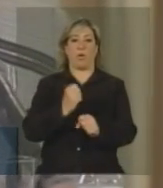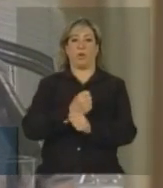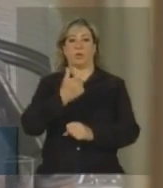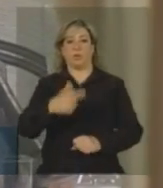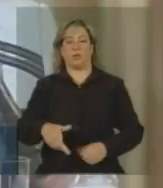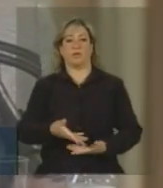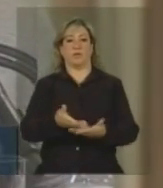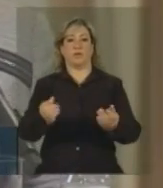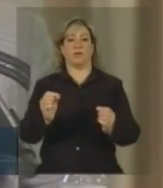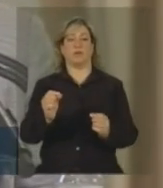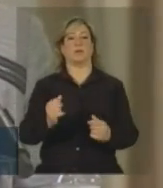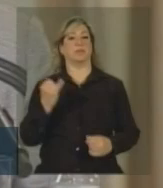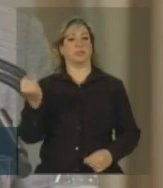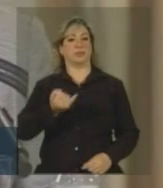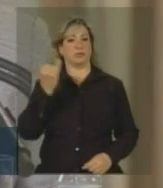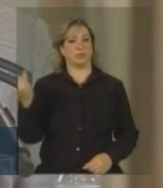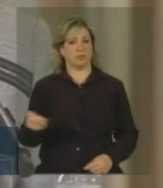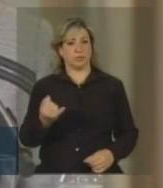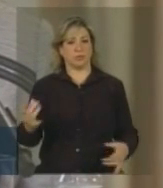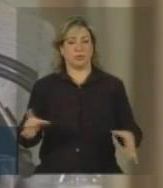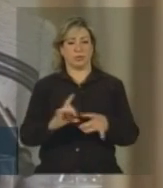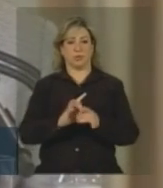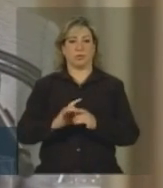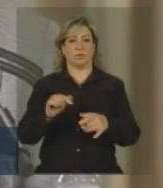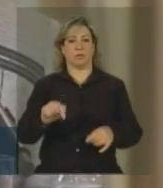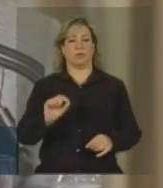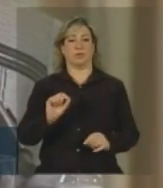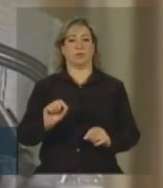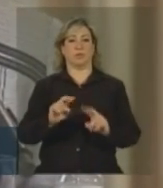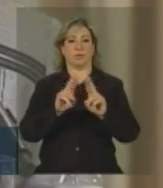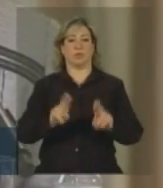das Nações Unidas nessa reconstrução.